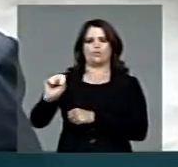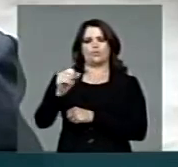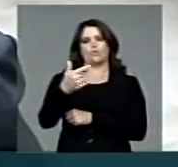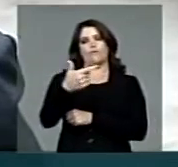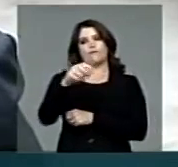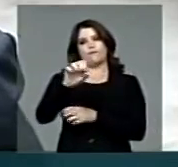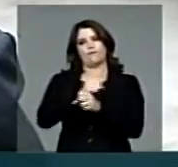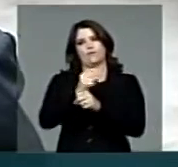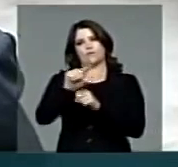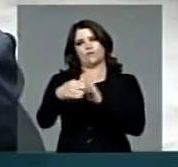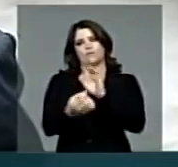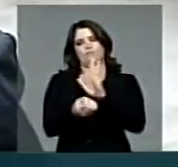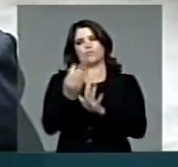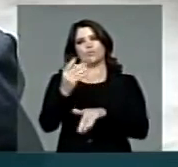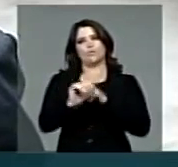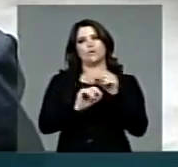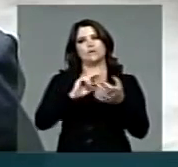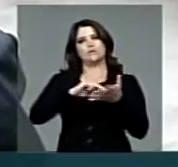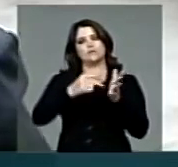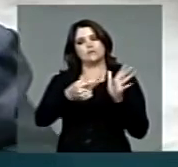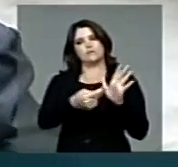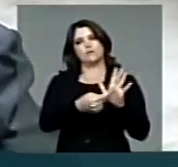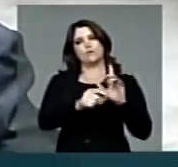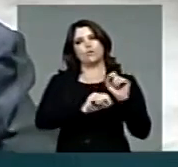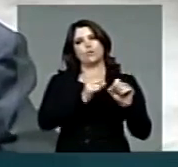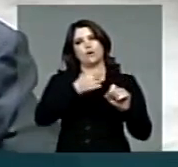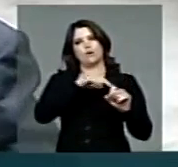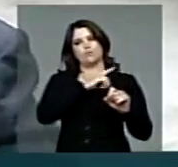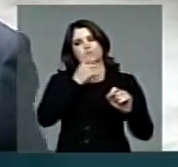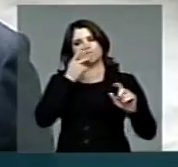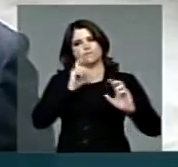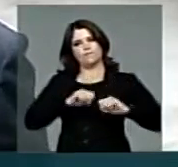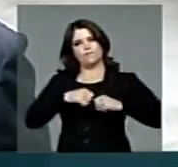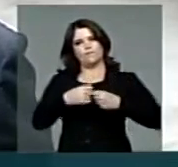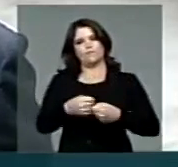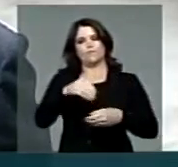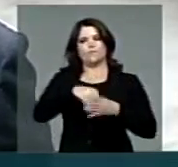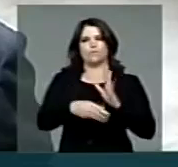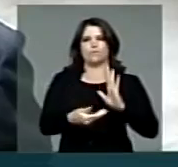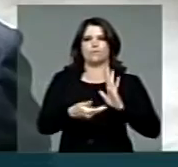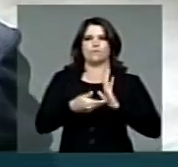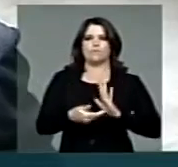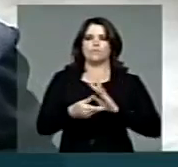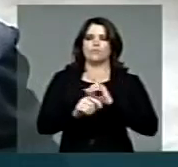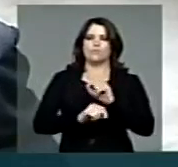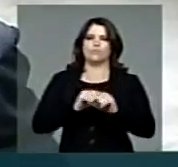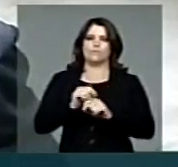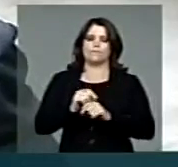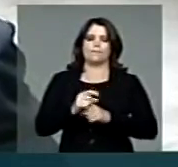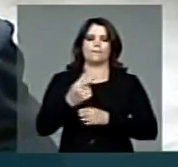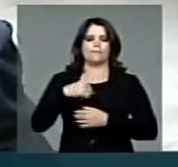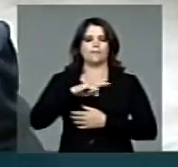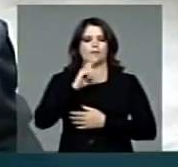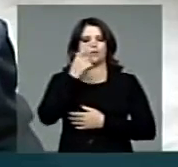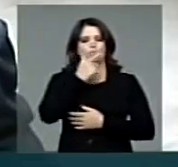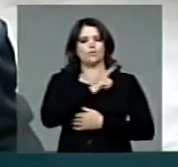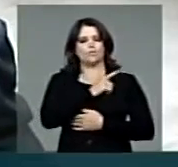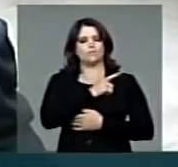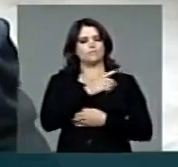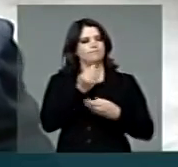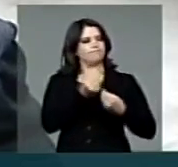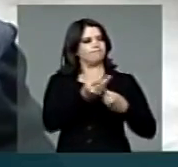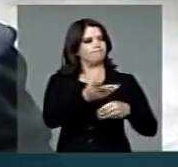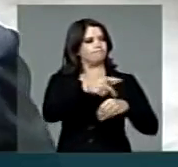depois, o que significou, portanto, o nosso esforço nessa casa para que nós legássemos ao